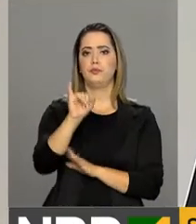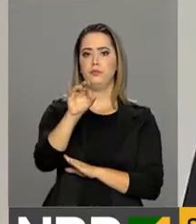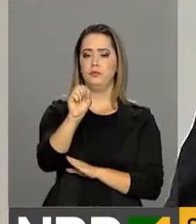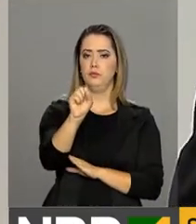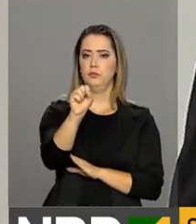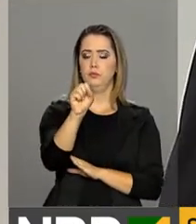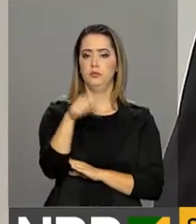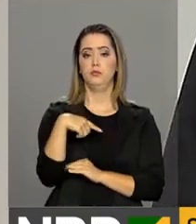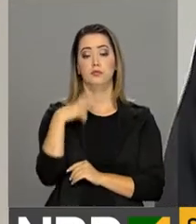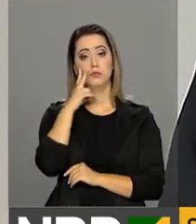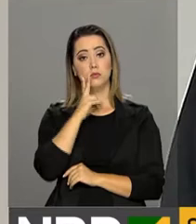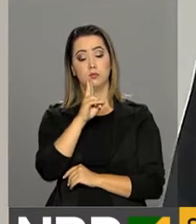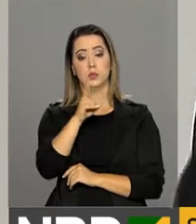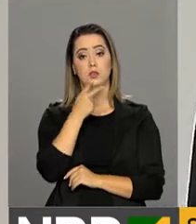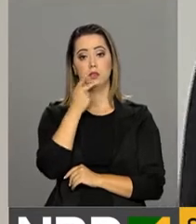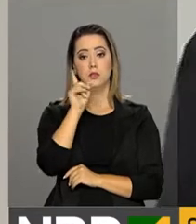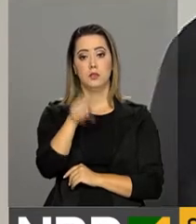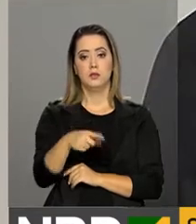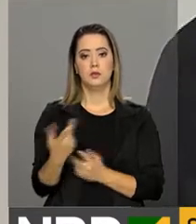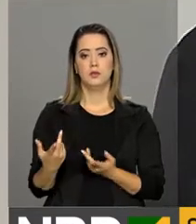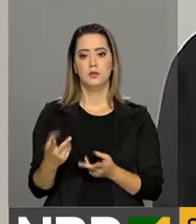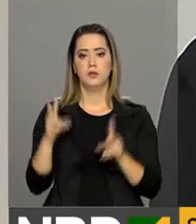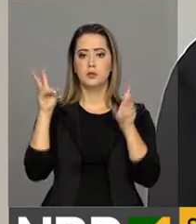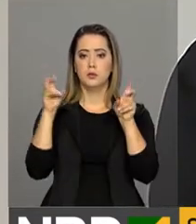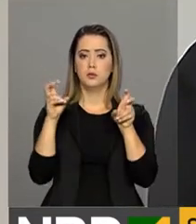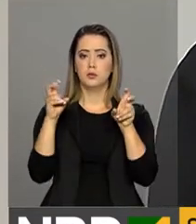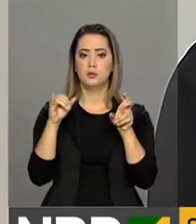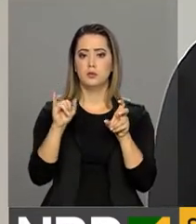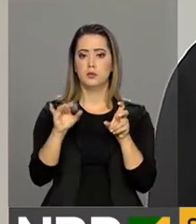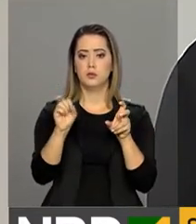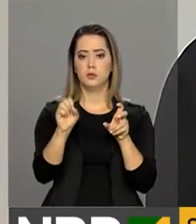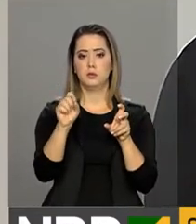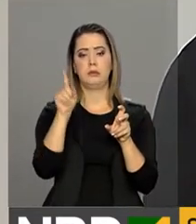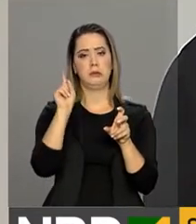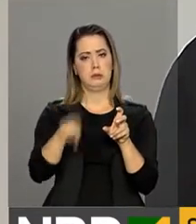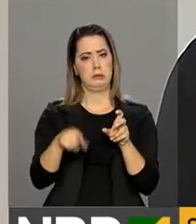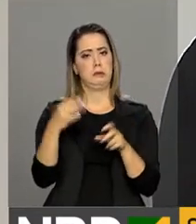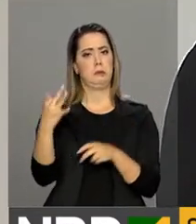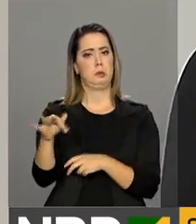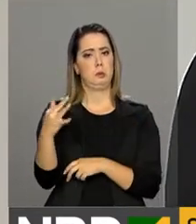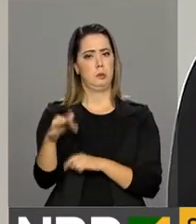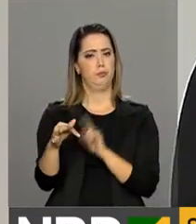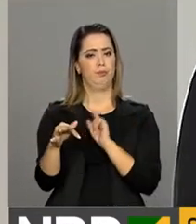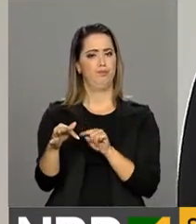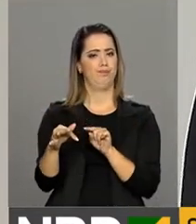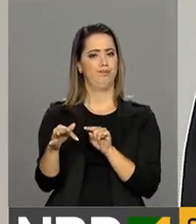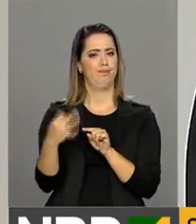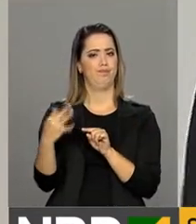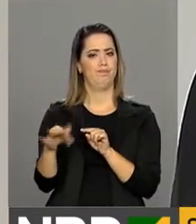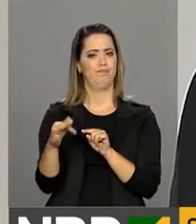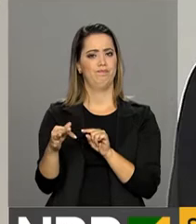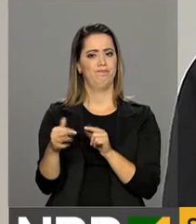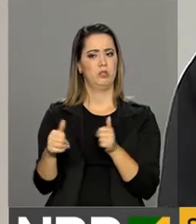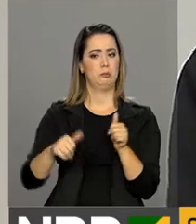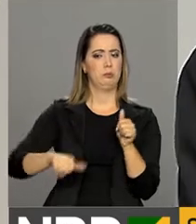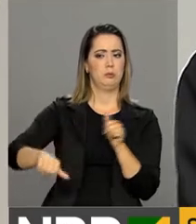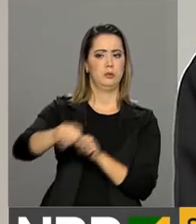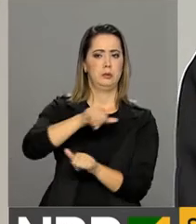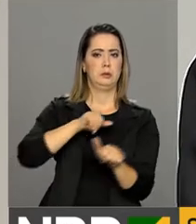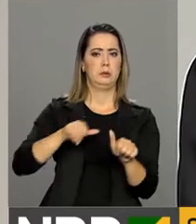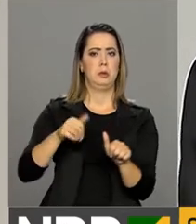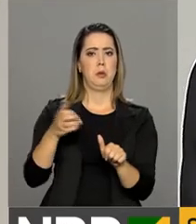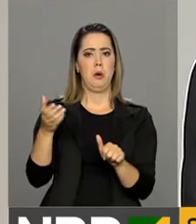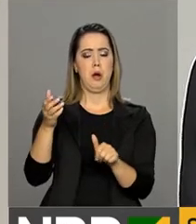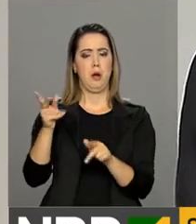e olhe quando eu digo é o tema da previdência sempre doloroso é sempre é o contrário do populismo é o anti popup